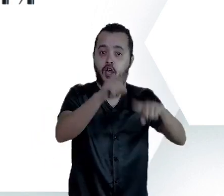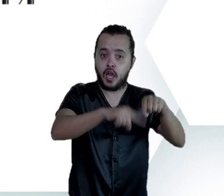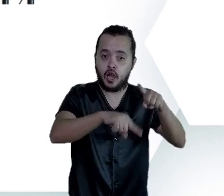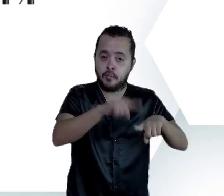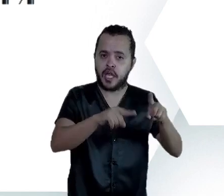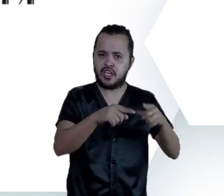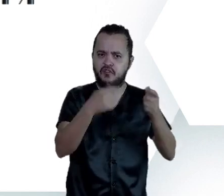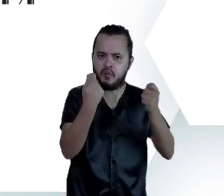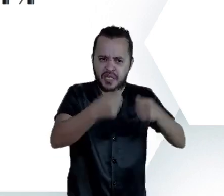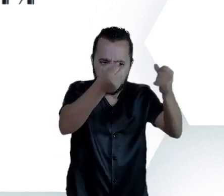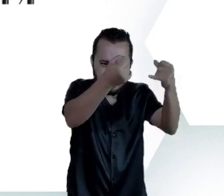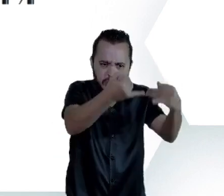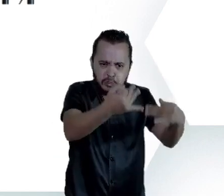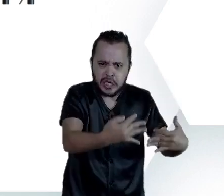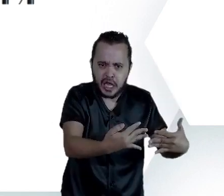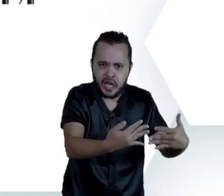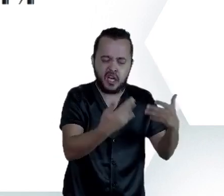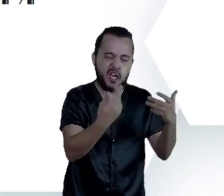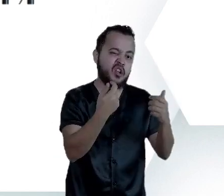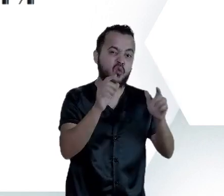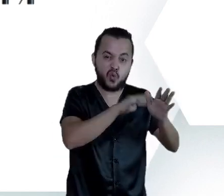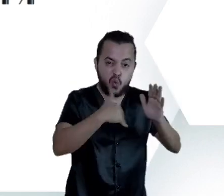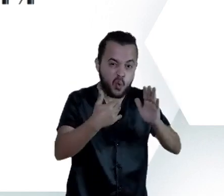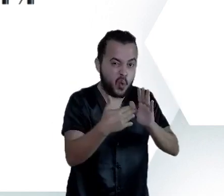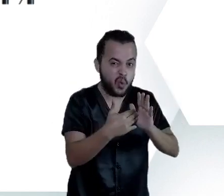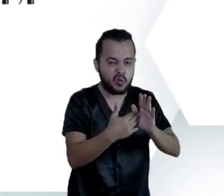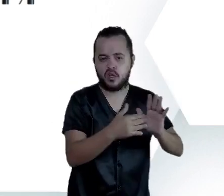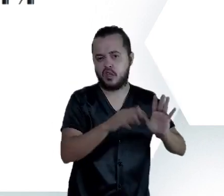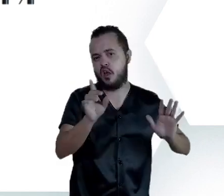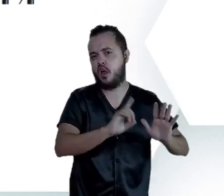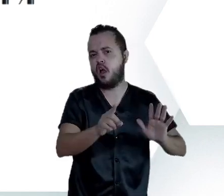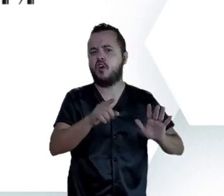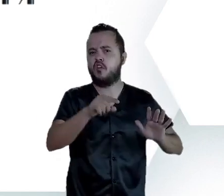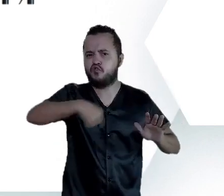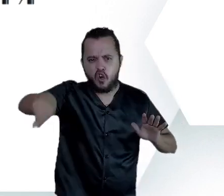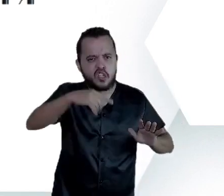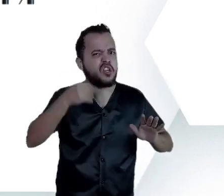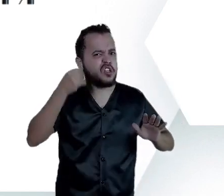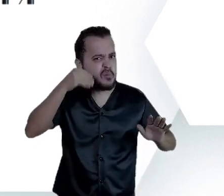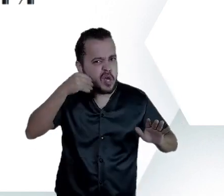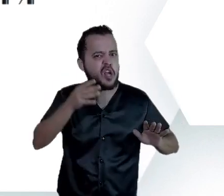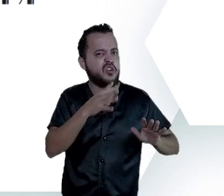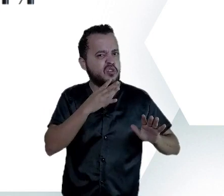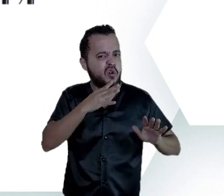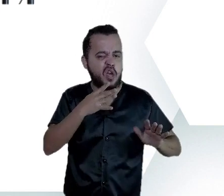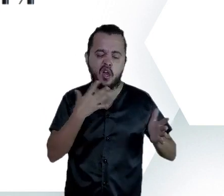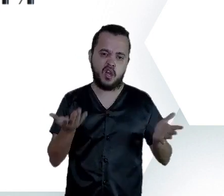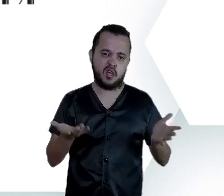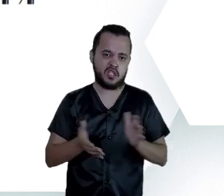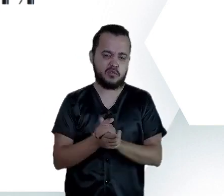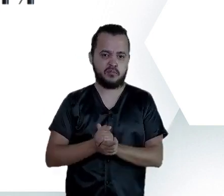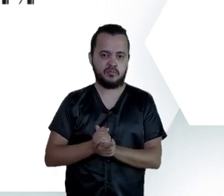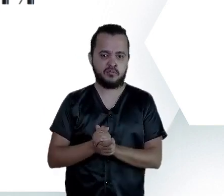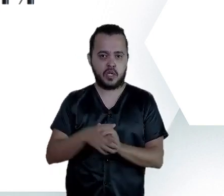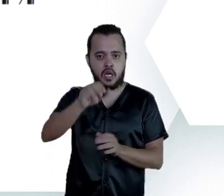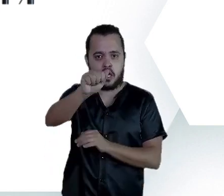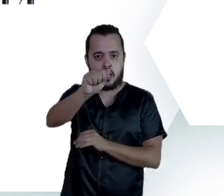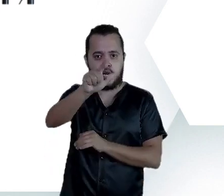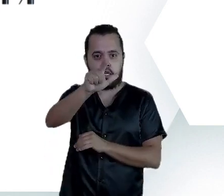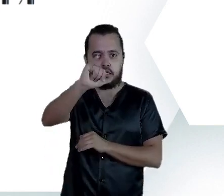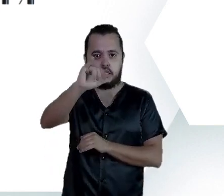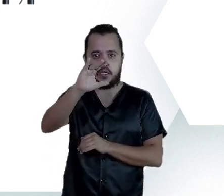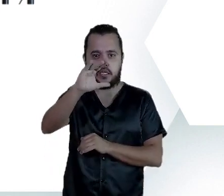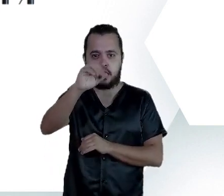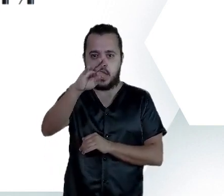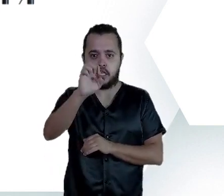tanto nessas ferramentas, porque eu sei que vocês já são ferramentas do dia a dia. Então, alicate de bico,